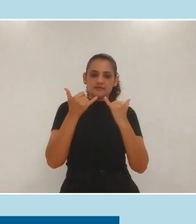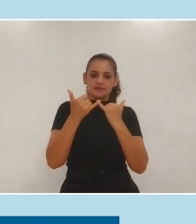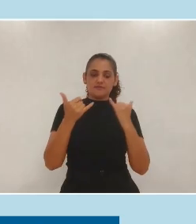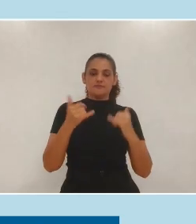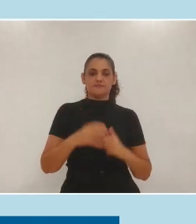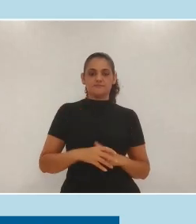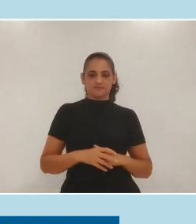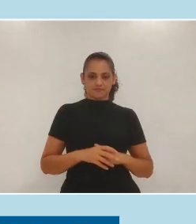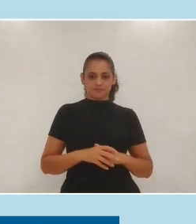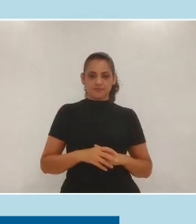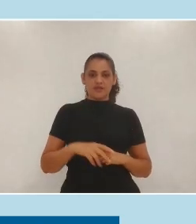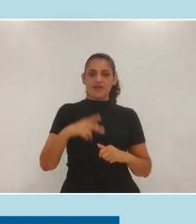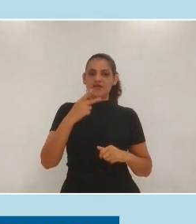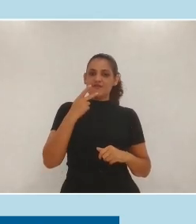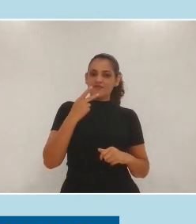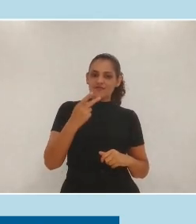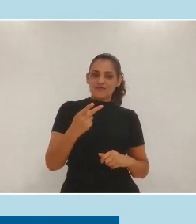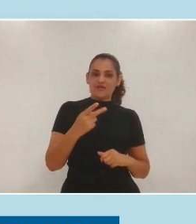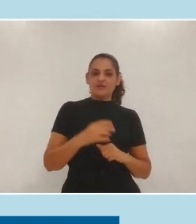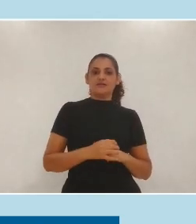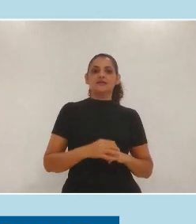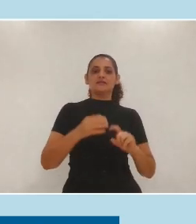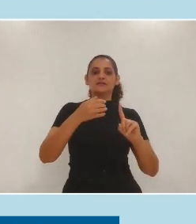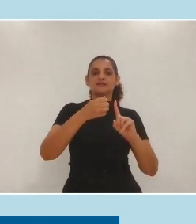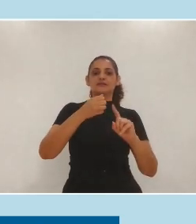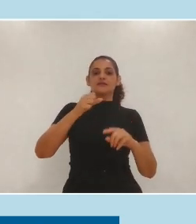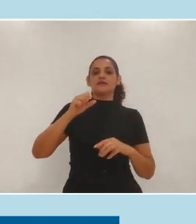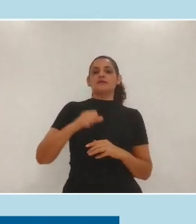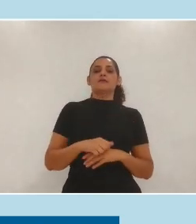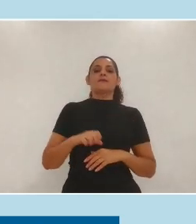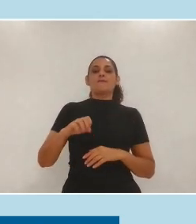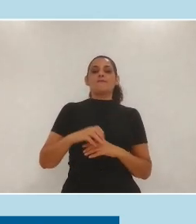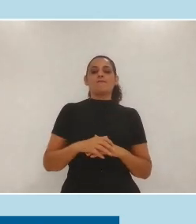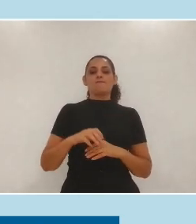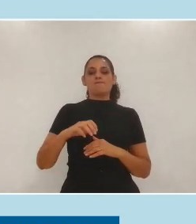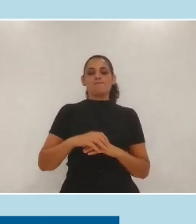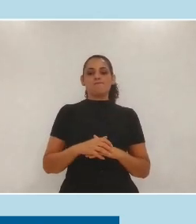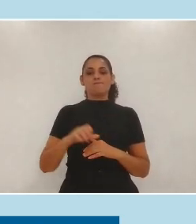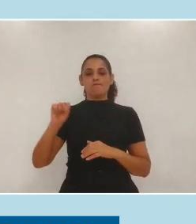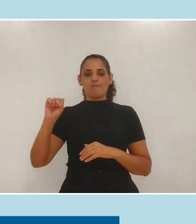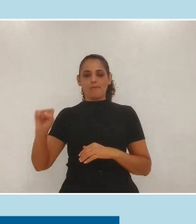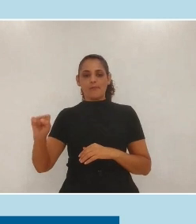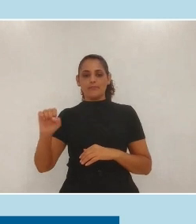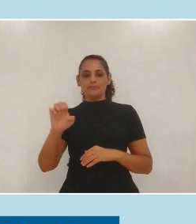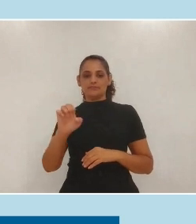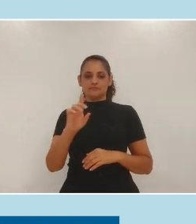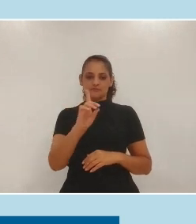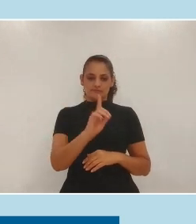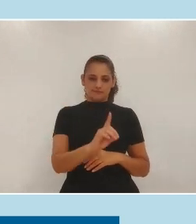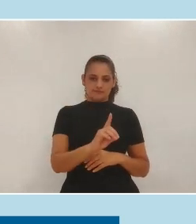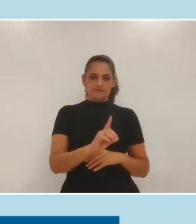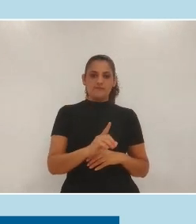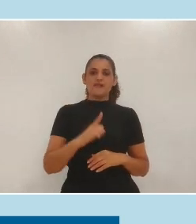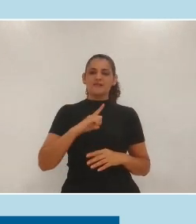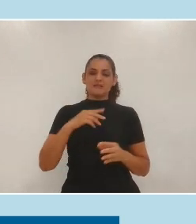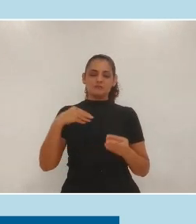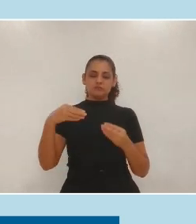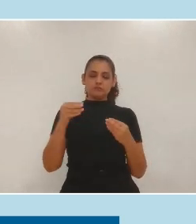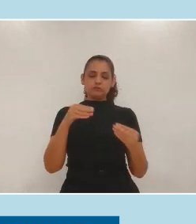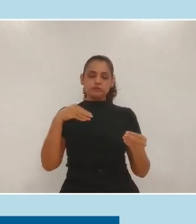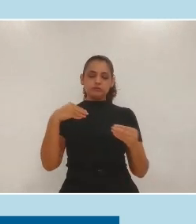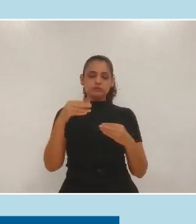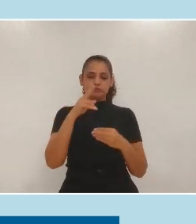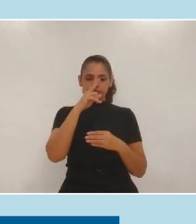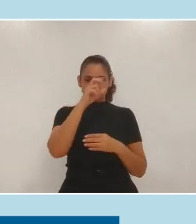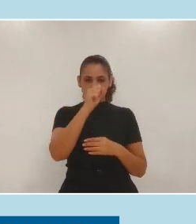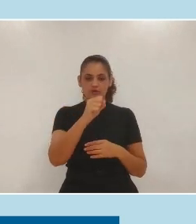Quando a gente fala da síndrome de Ehlers-Danlos, principalmente da hipermóvel, que é o que eu mais vou falar aqui, porque ela é